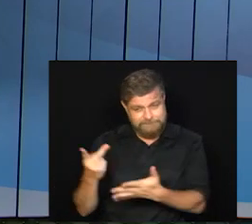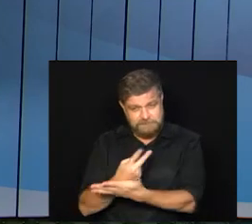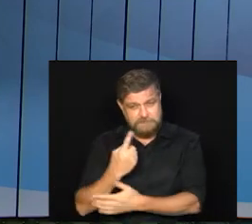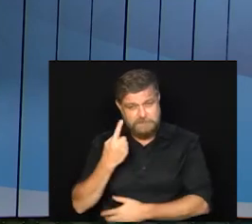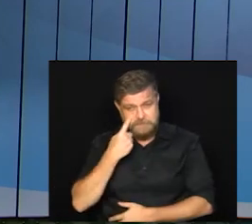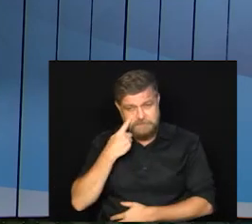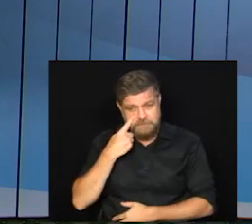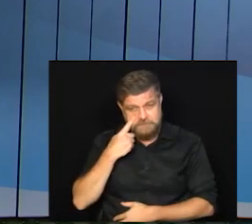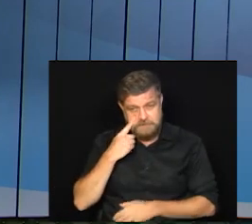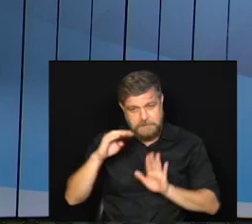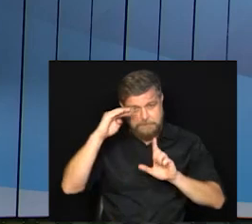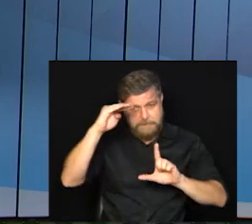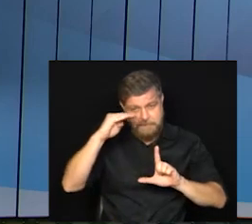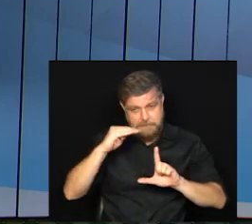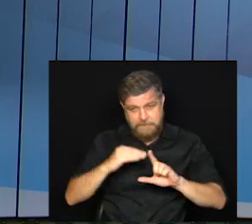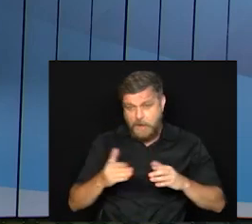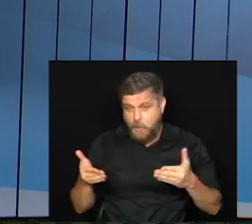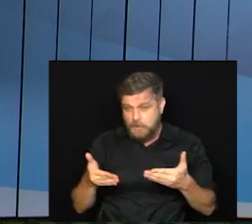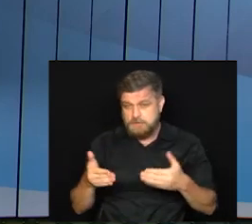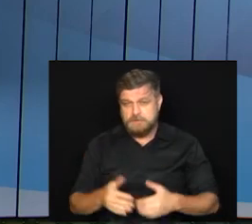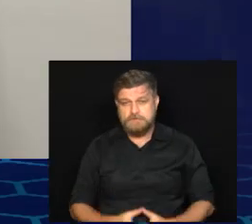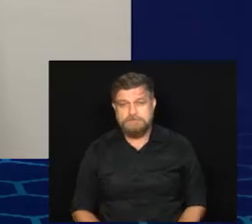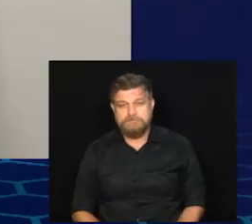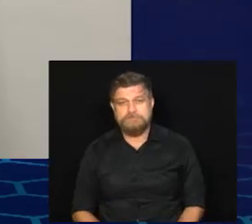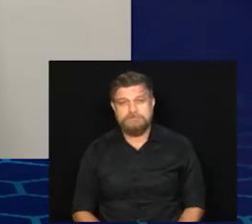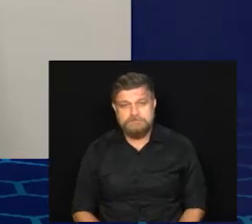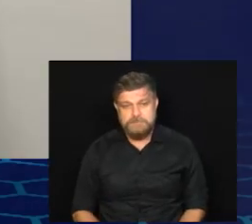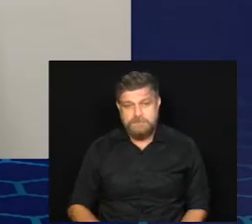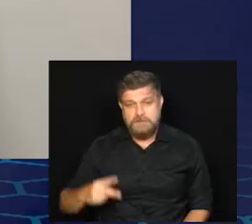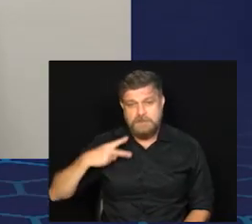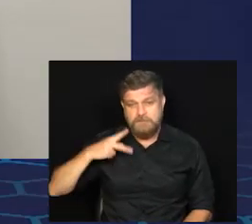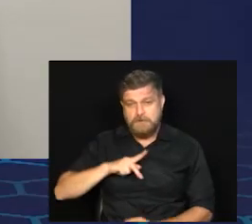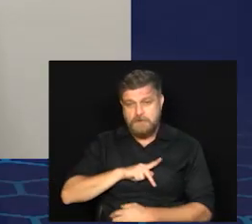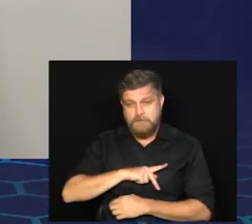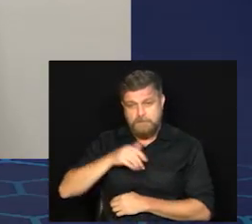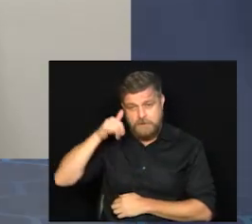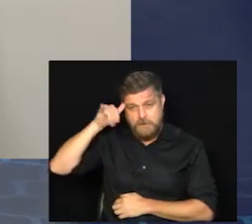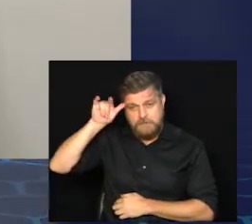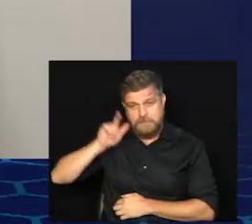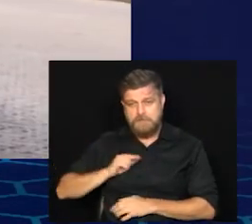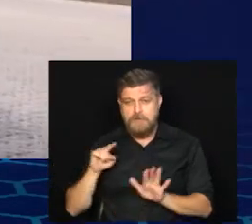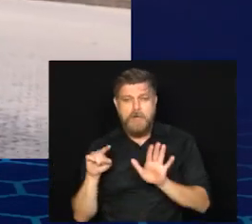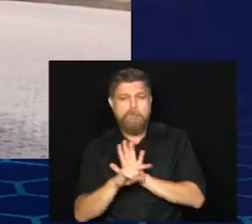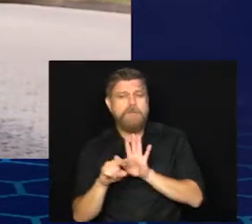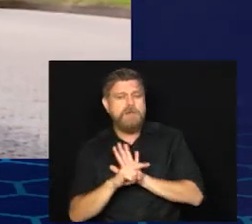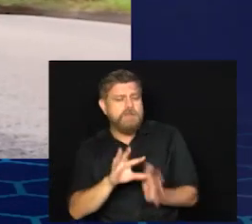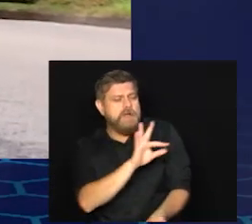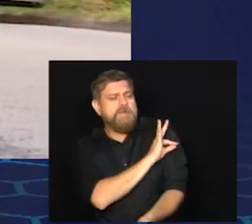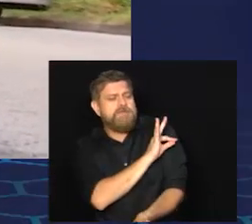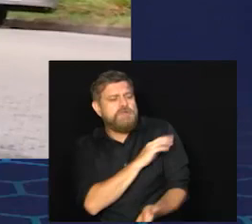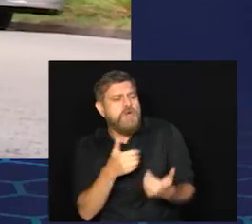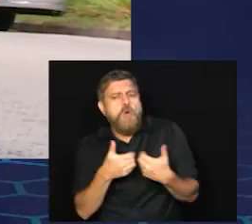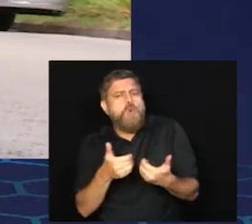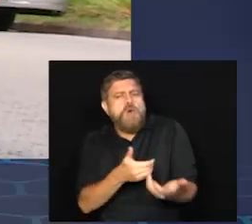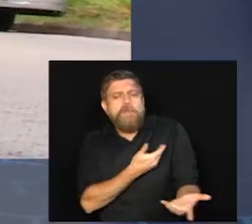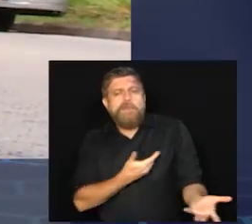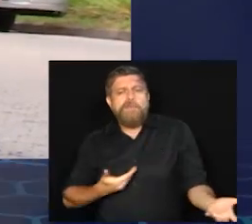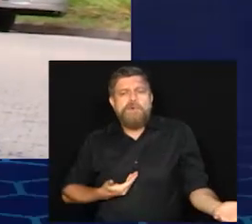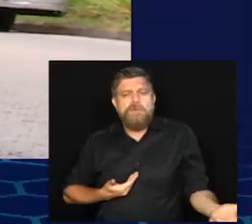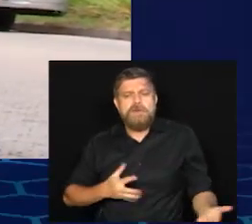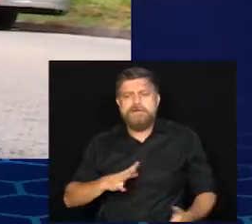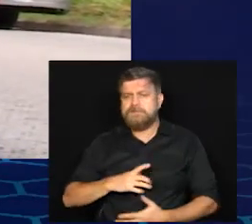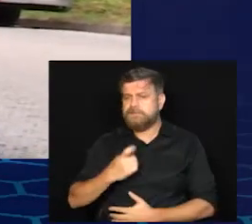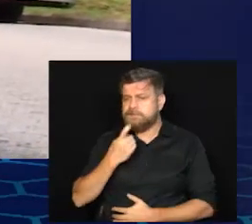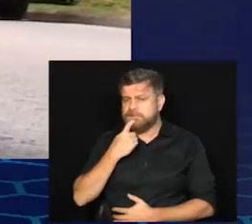agora os destaques de hoje. O vereador Paulo Búfalo questiona a prefeitura sobre transporte público na